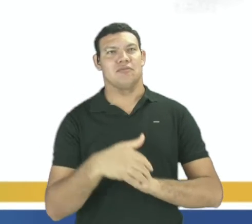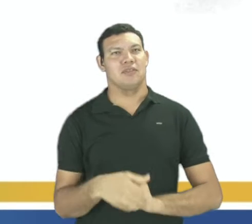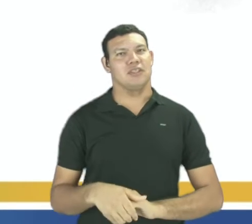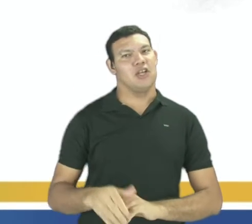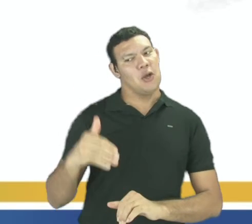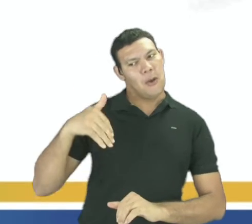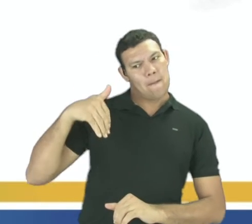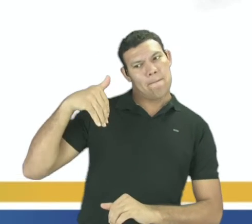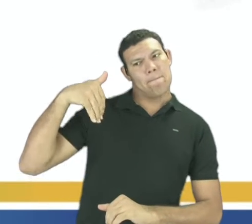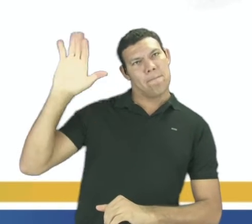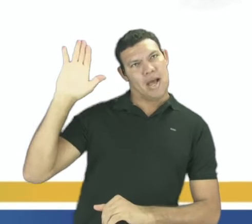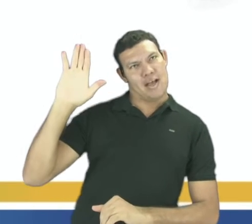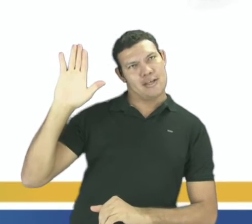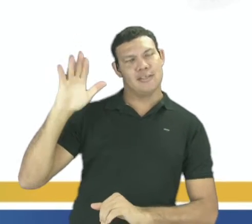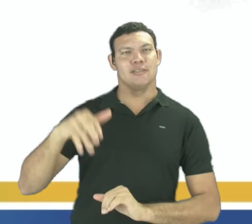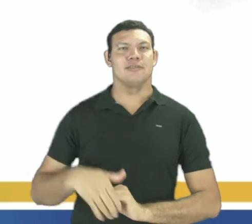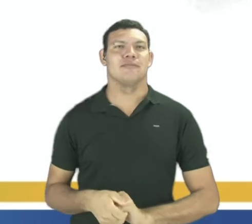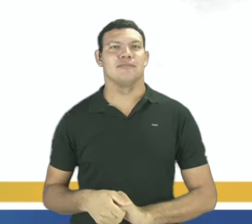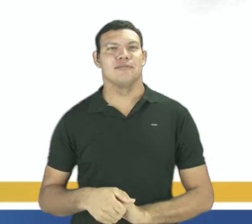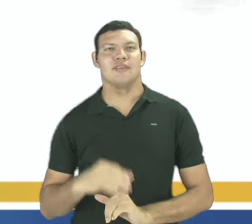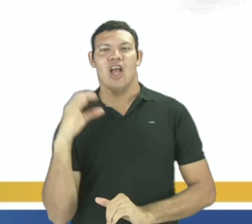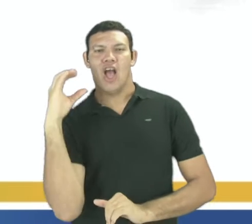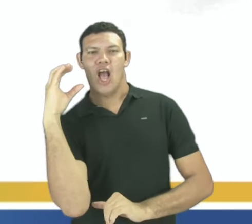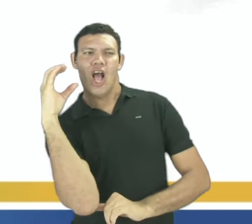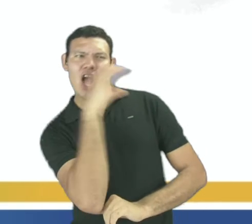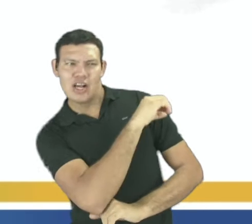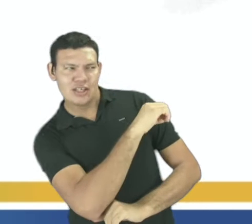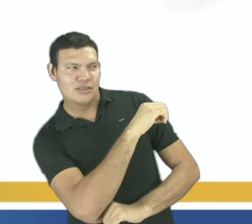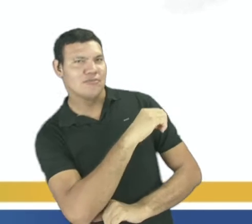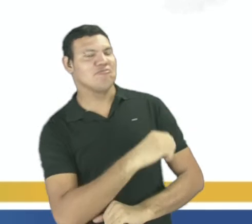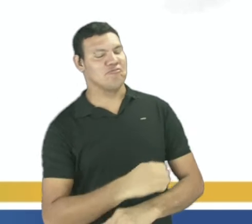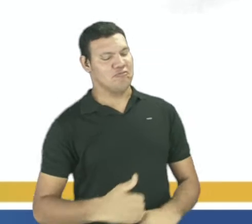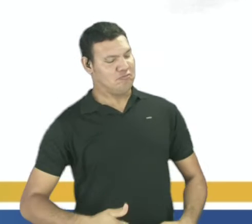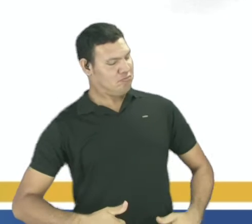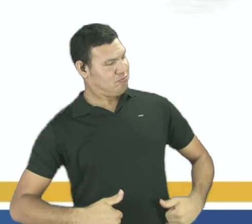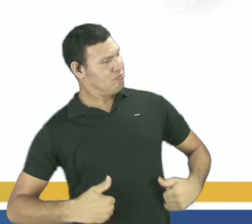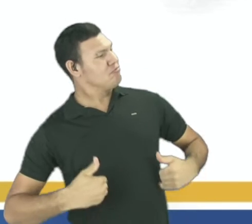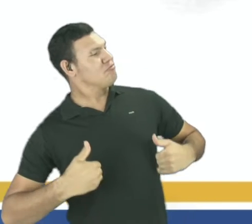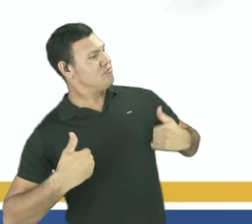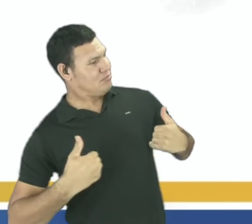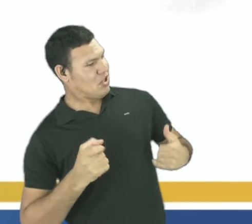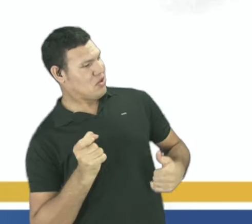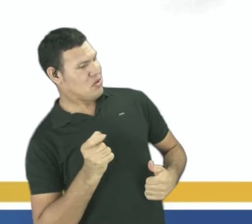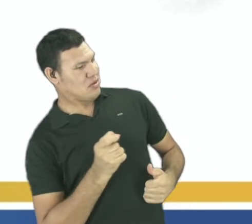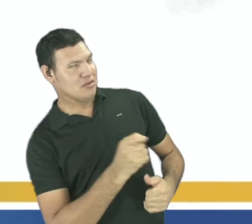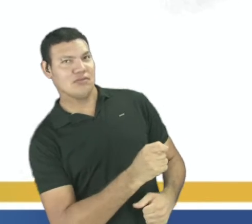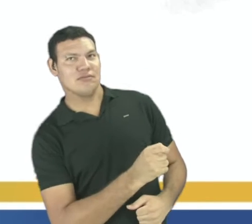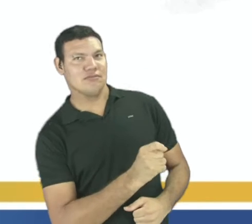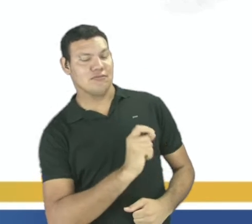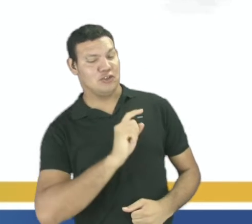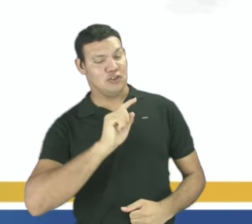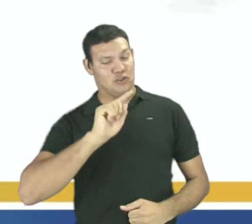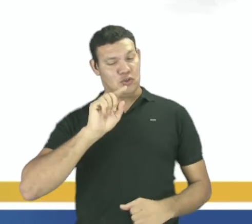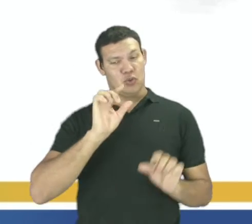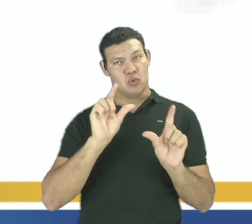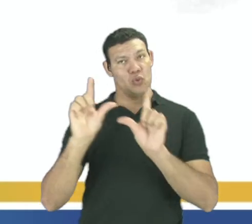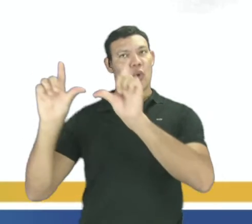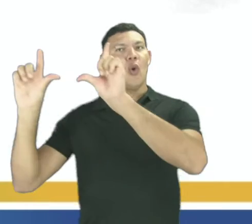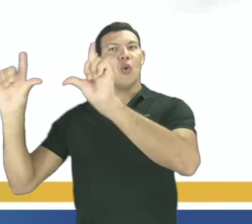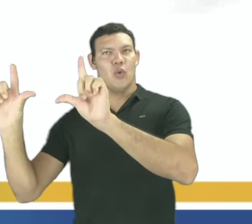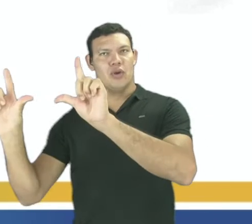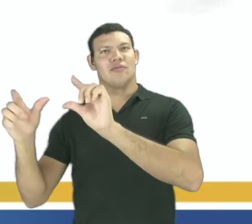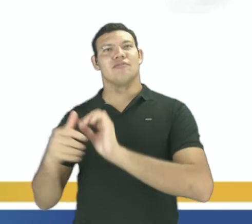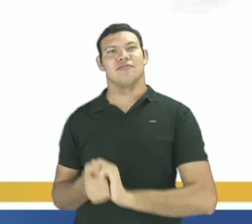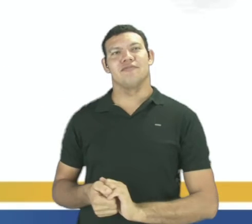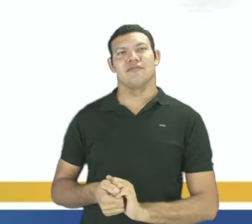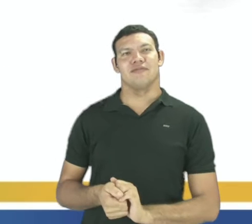mais veloz, para contar a vantagem. Mas no último se depara com a realidade e o